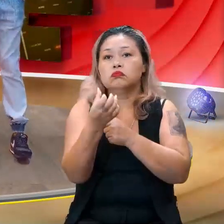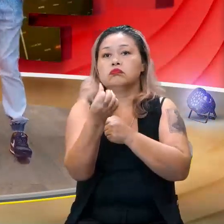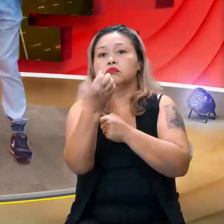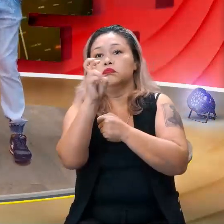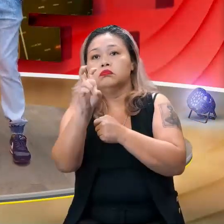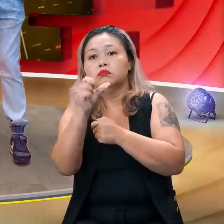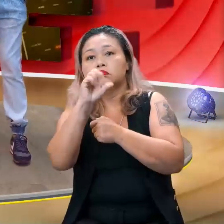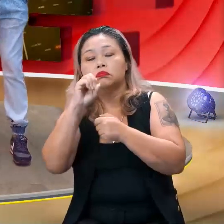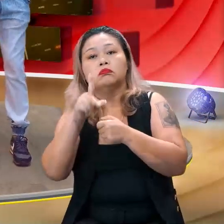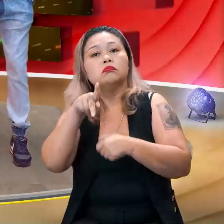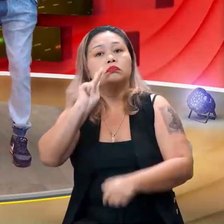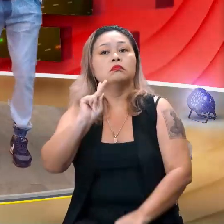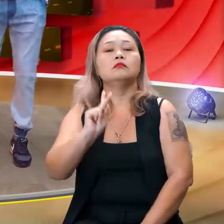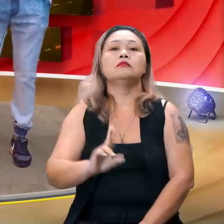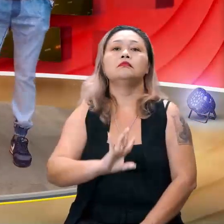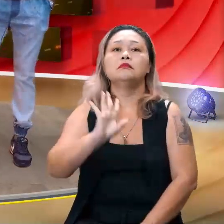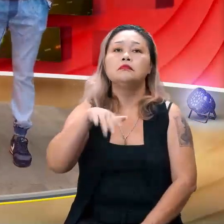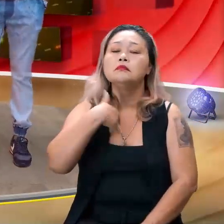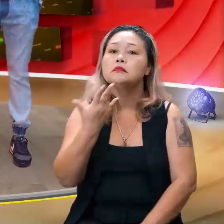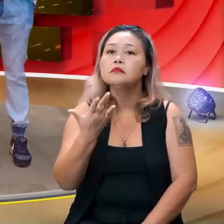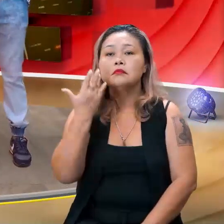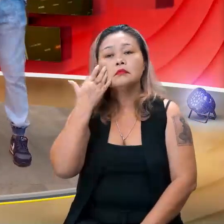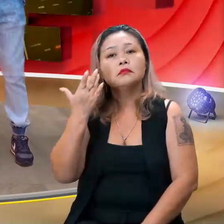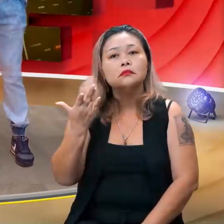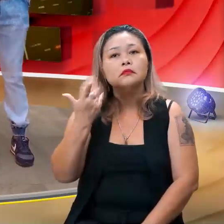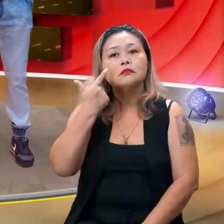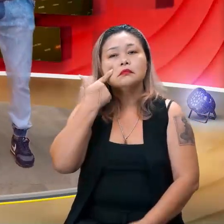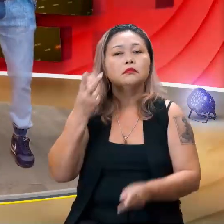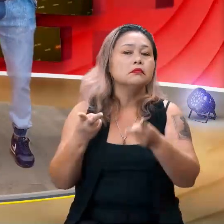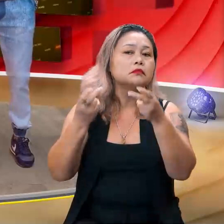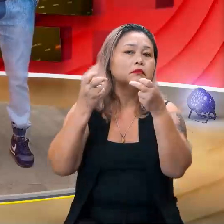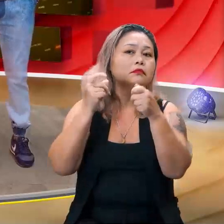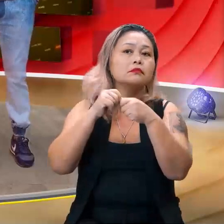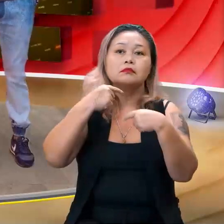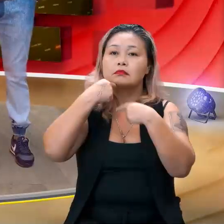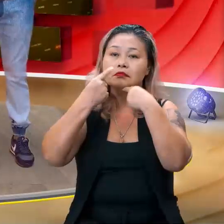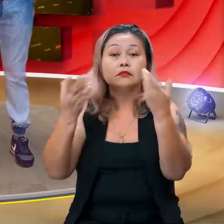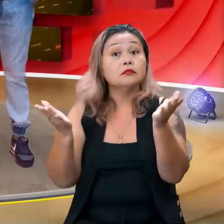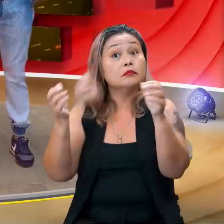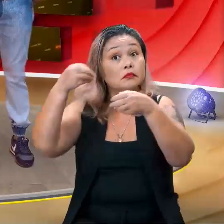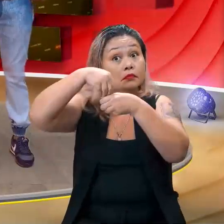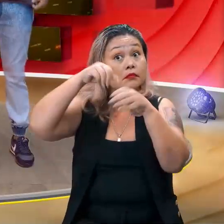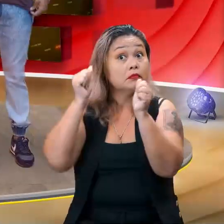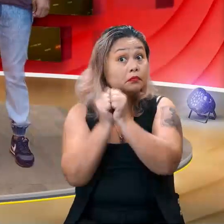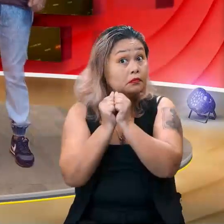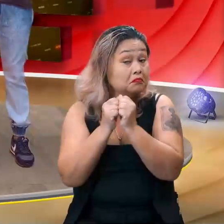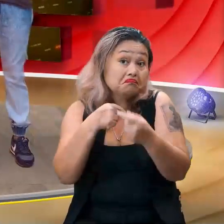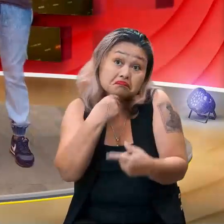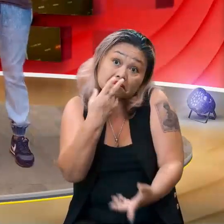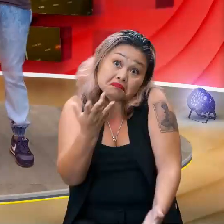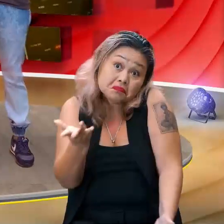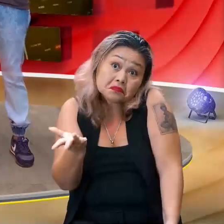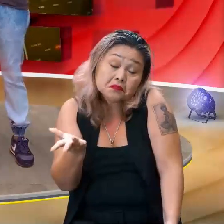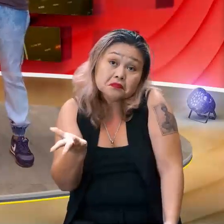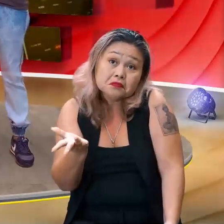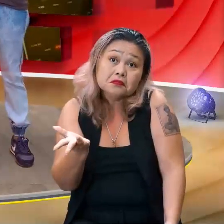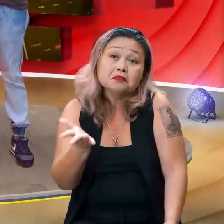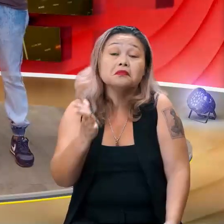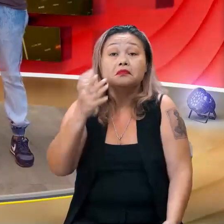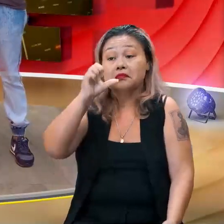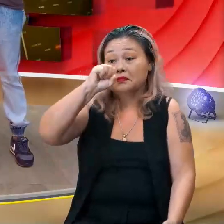e 80 quilos. De cara a gente já percebe que não dá para ir todo mundo junto, né? Manda, infelizmente. Manda o de 80